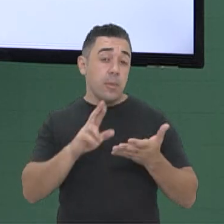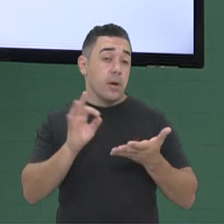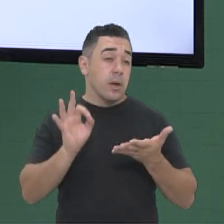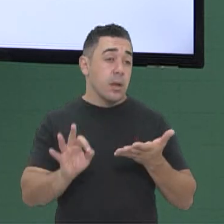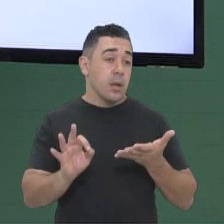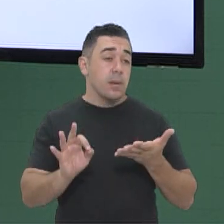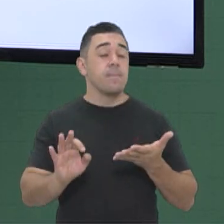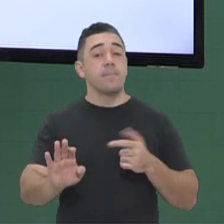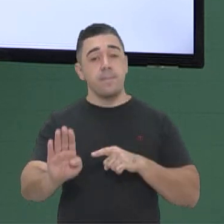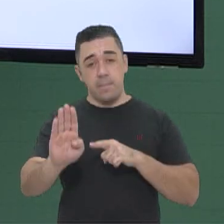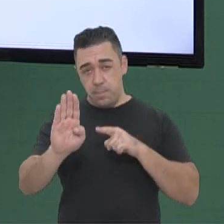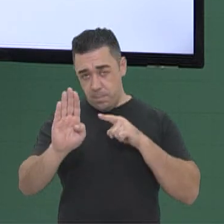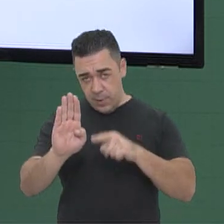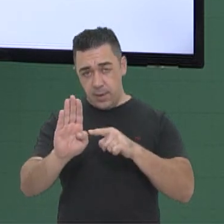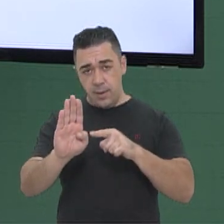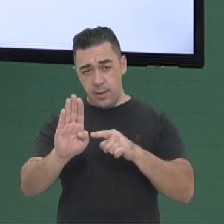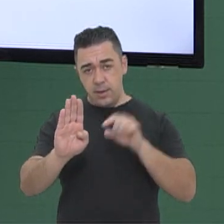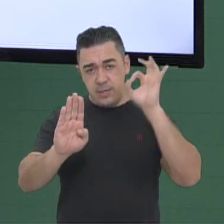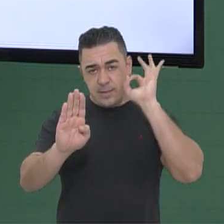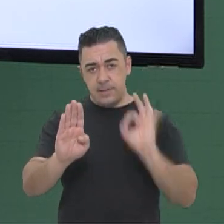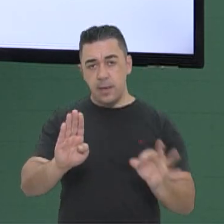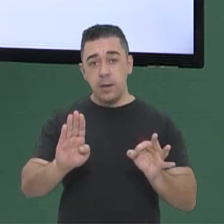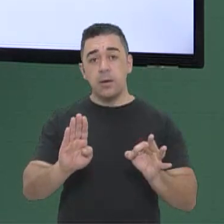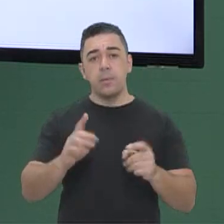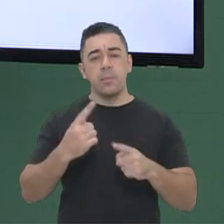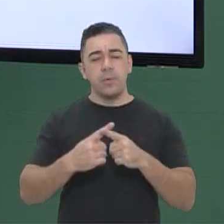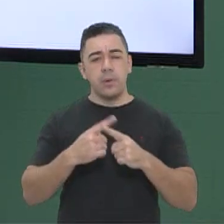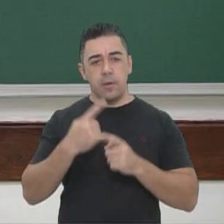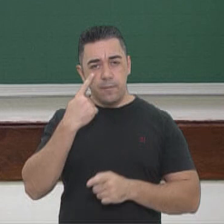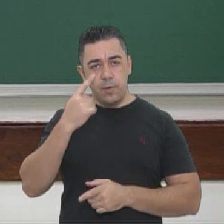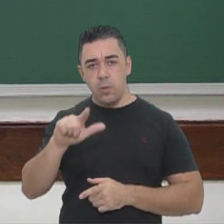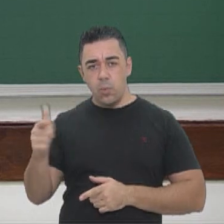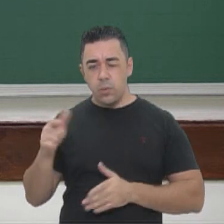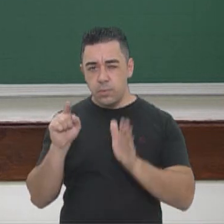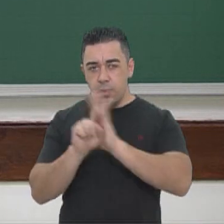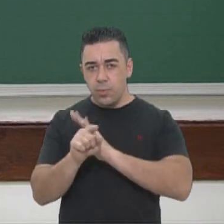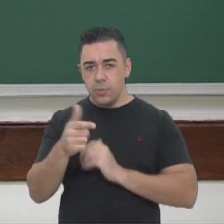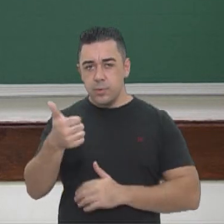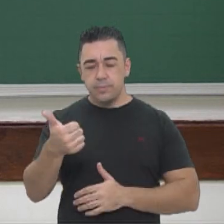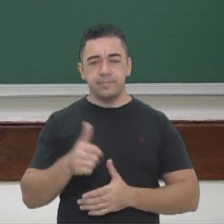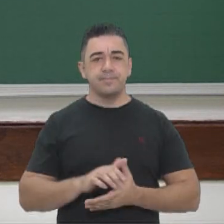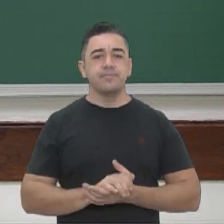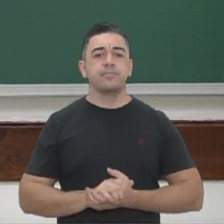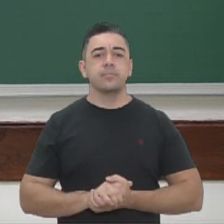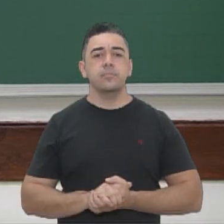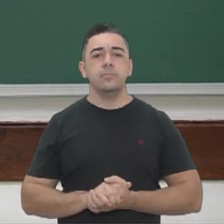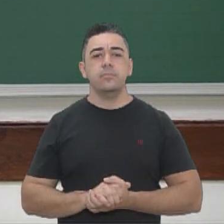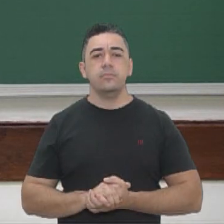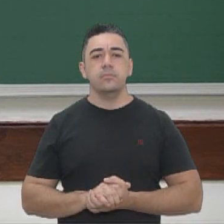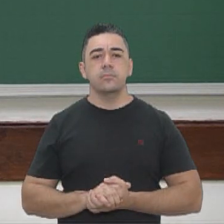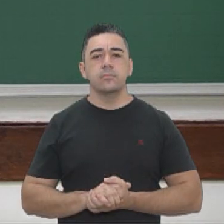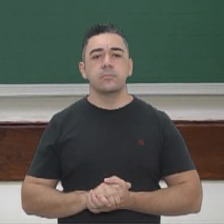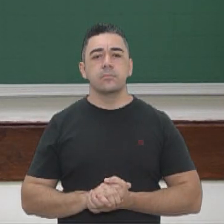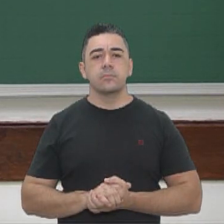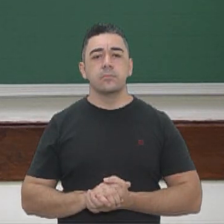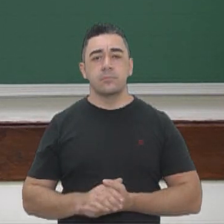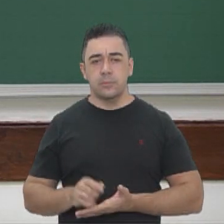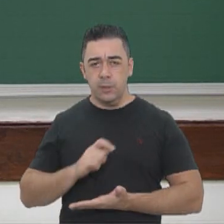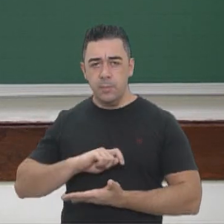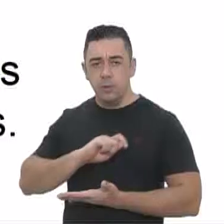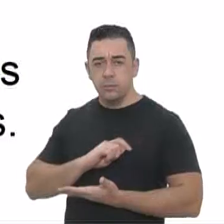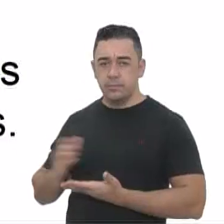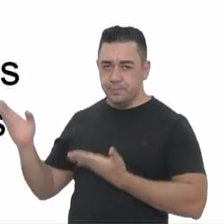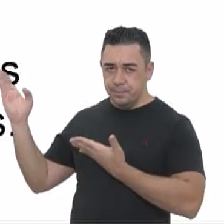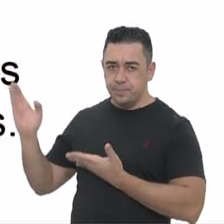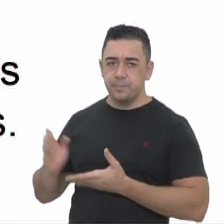correta? Letra B. Vamos para mais um quiz? Lo que diferencia a